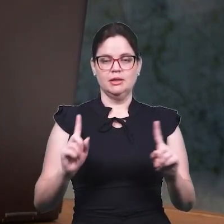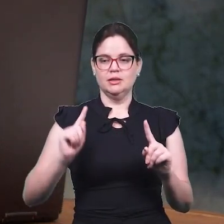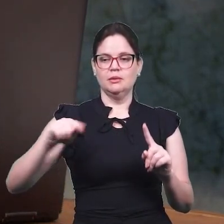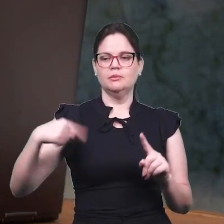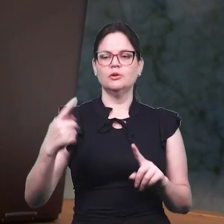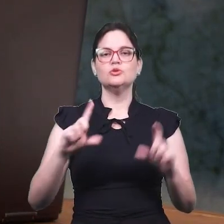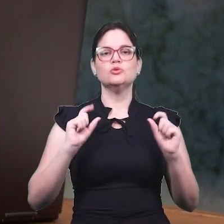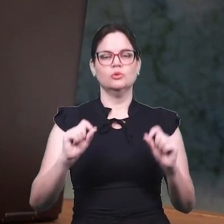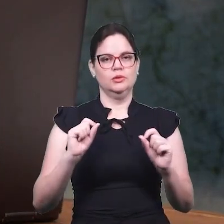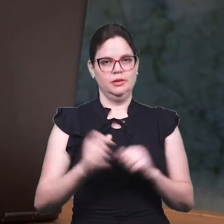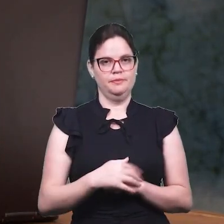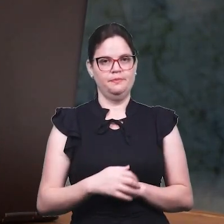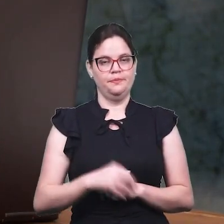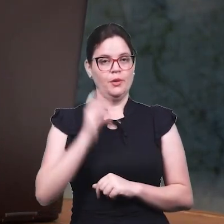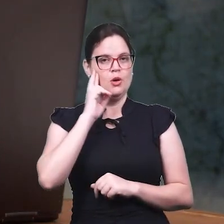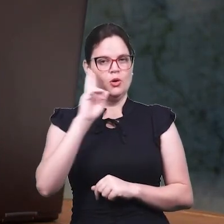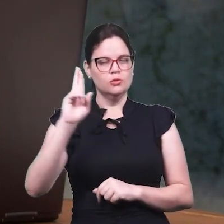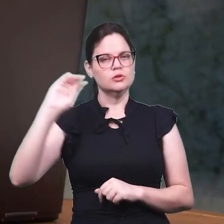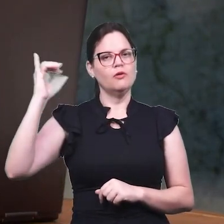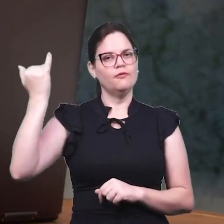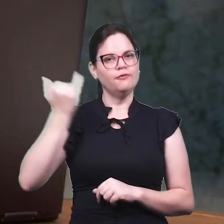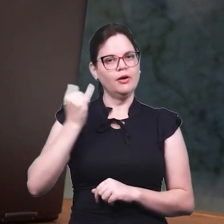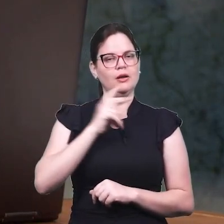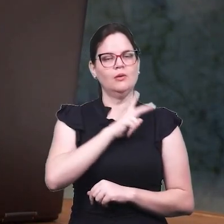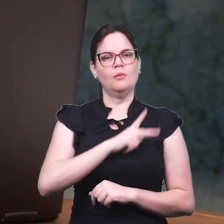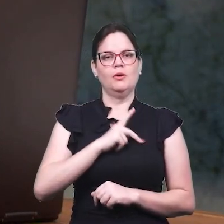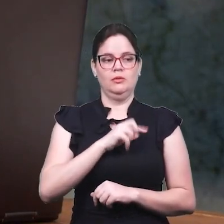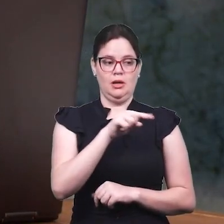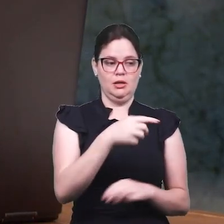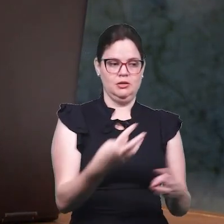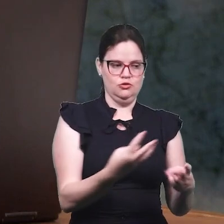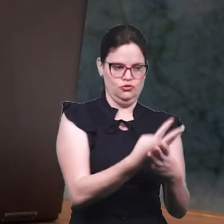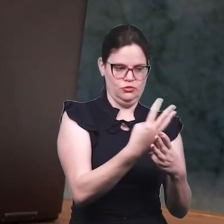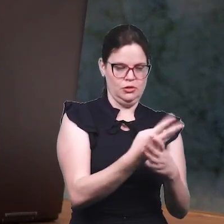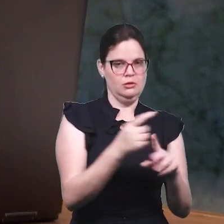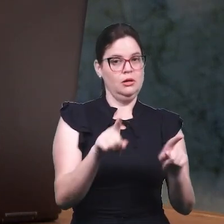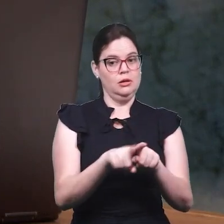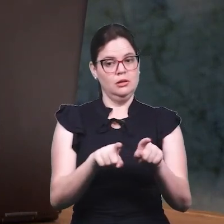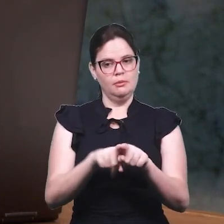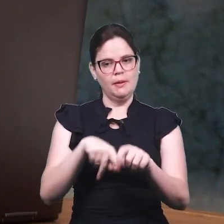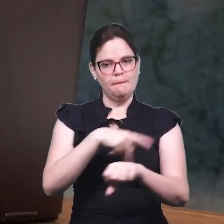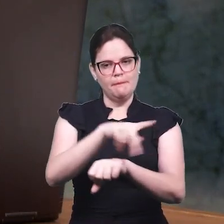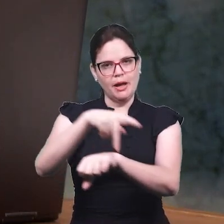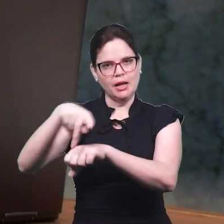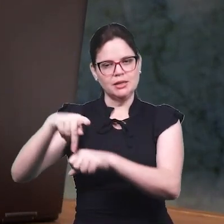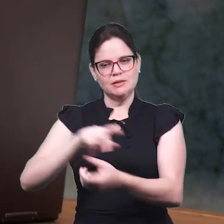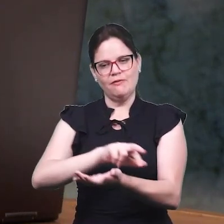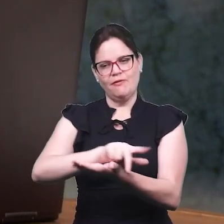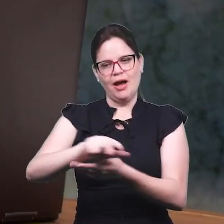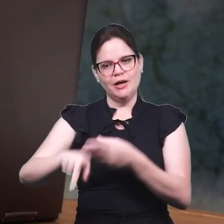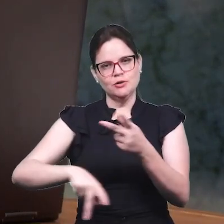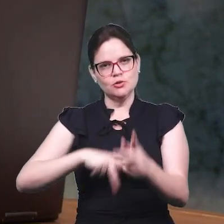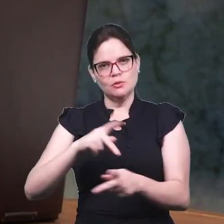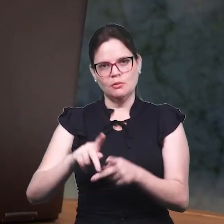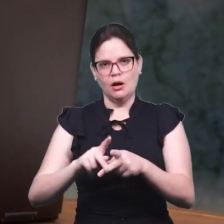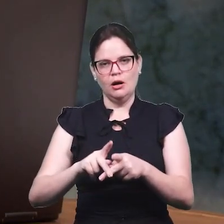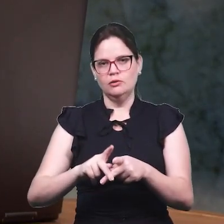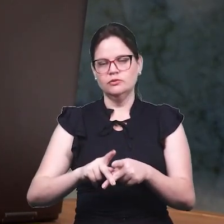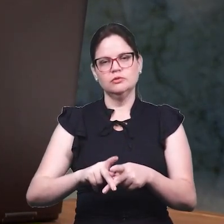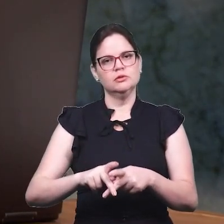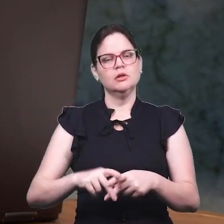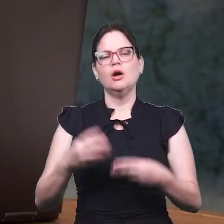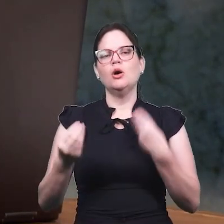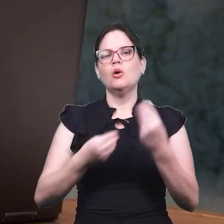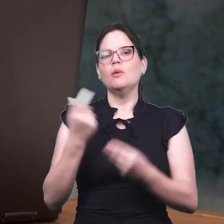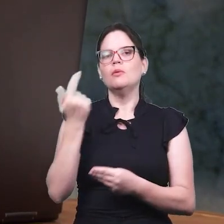Senhor mostra que tanto o judeu como o gentio, eles são inexcusáveis e são justificados